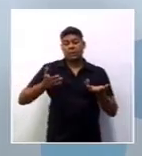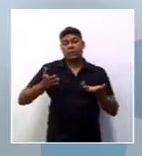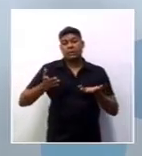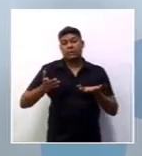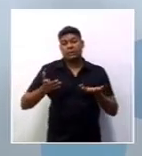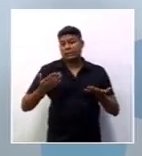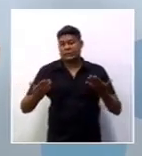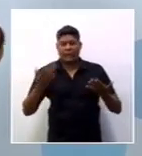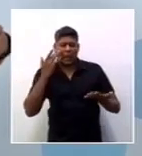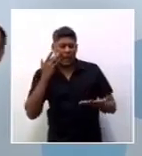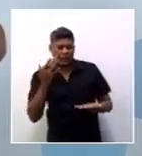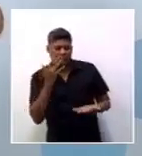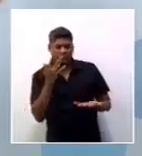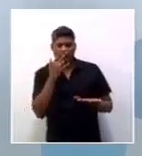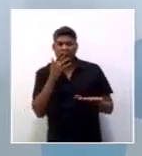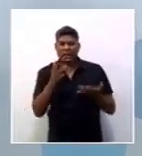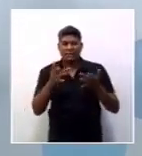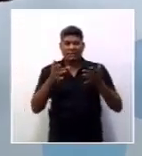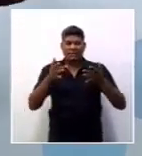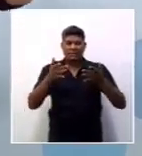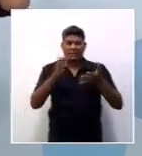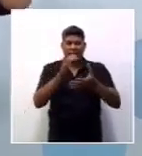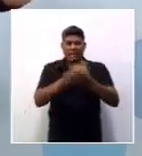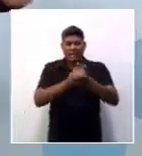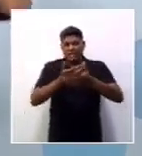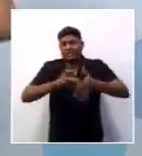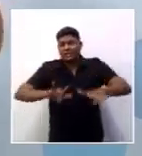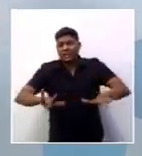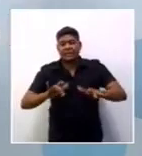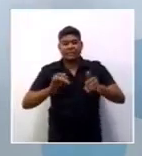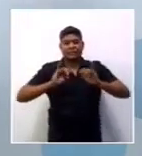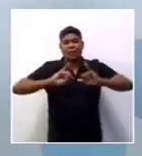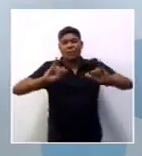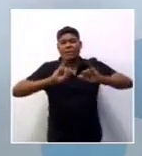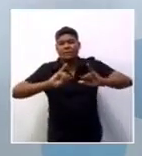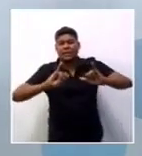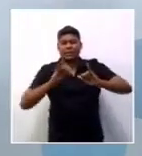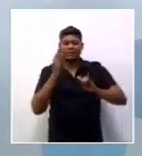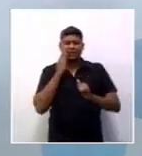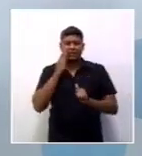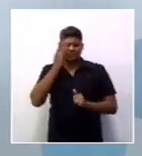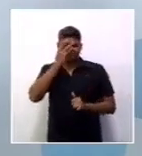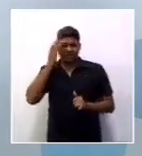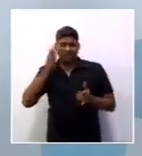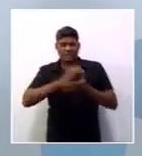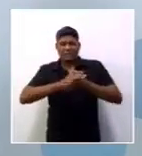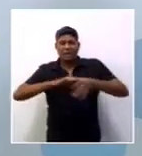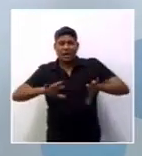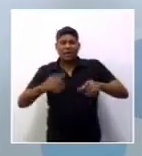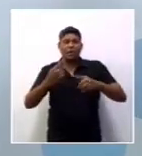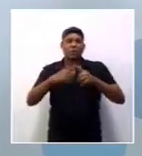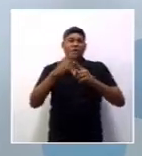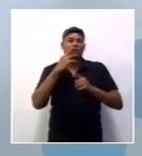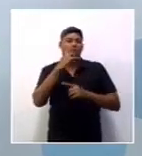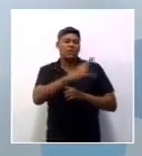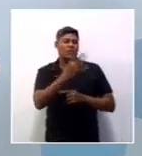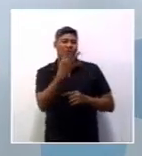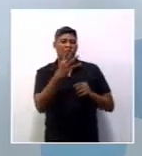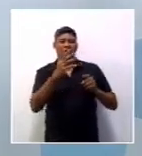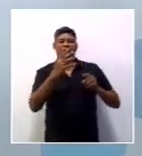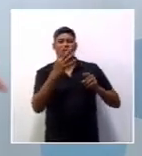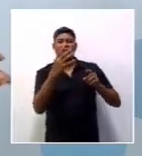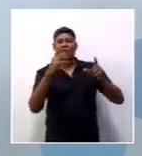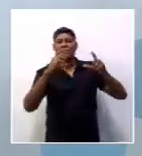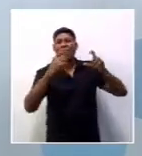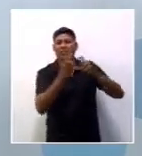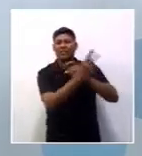ela esteja separada, e aí faz uma notícia gigantesca, dizendo que a pessoa se separou porque viu uma foto dela sem uma aliança. E,